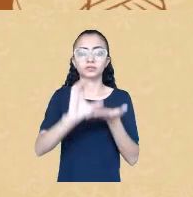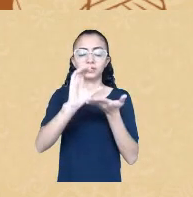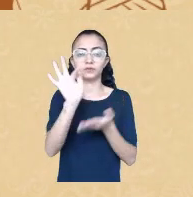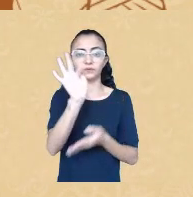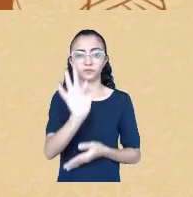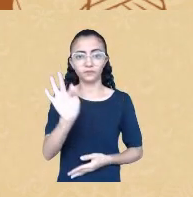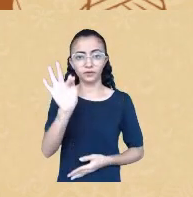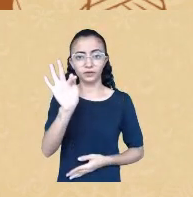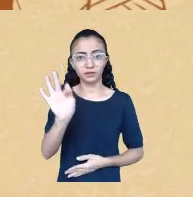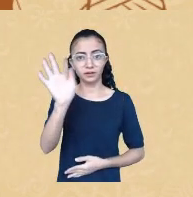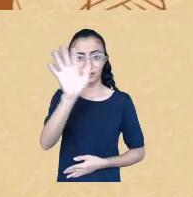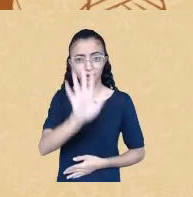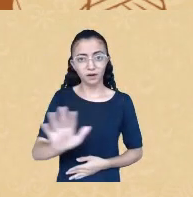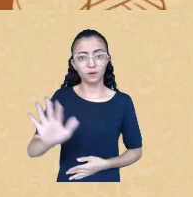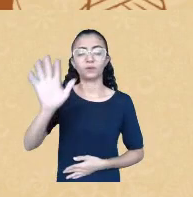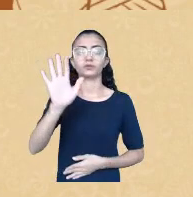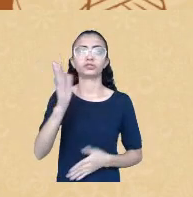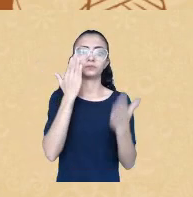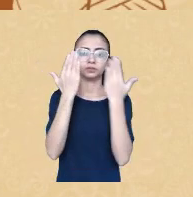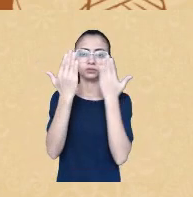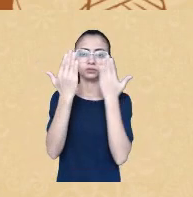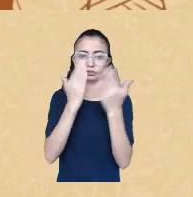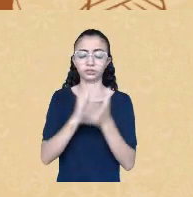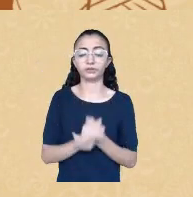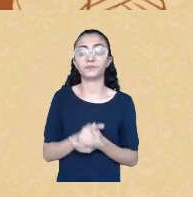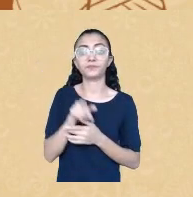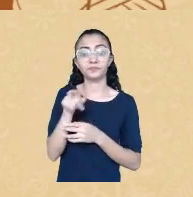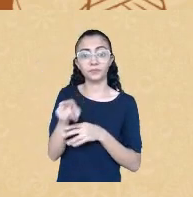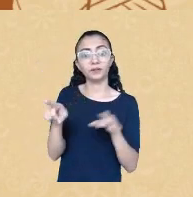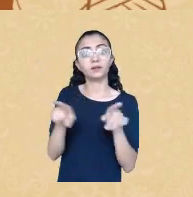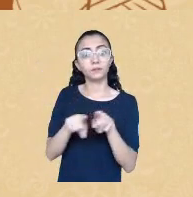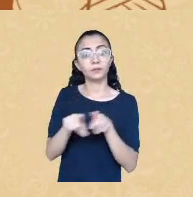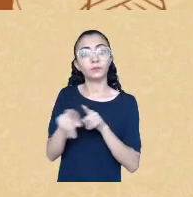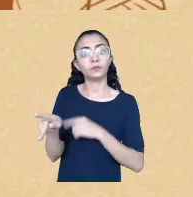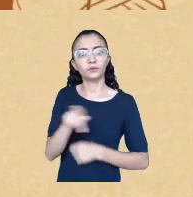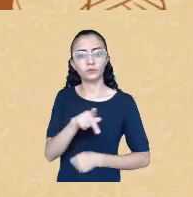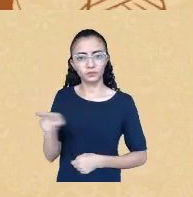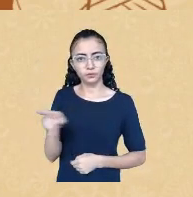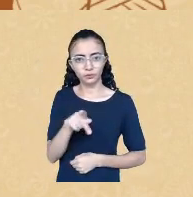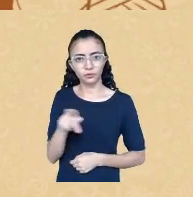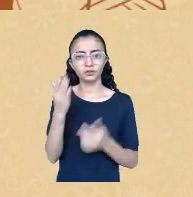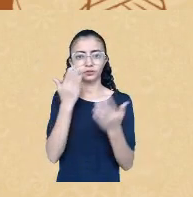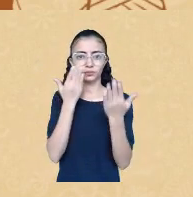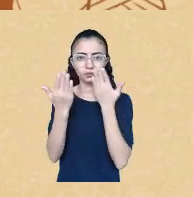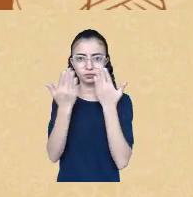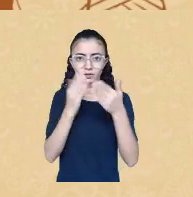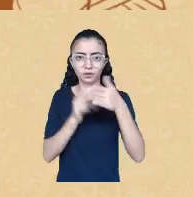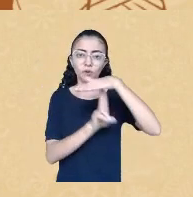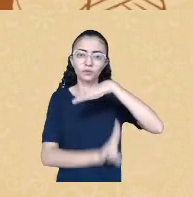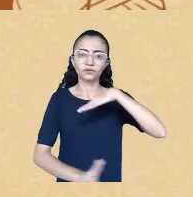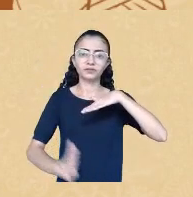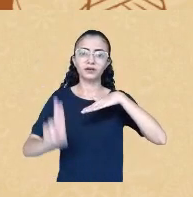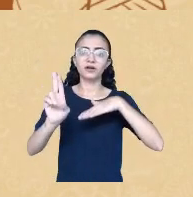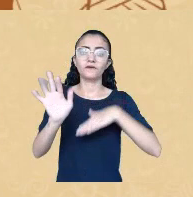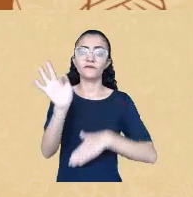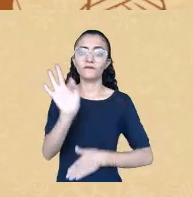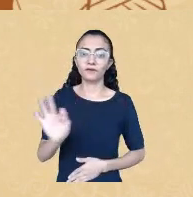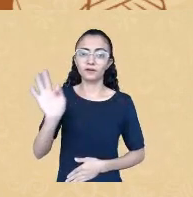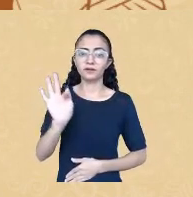ela é professora de psicologia da Universidade Federal do Rio de Janeiro, docente do programa